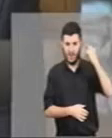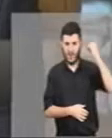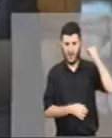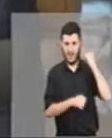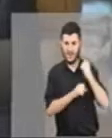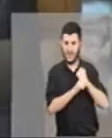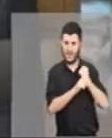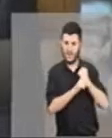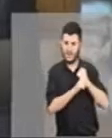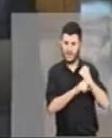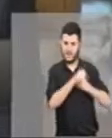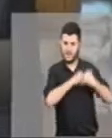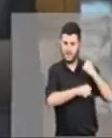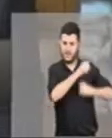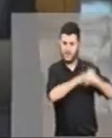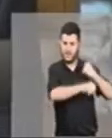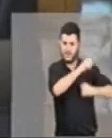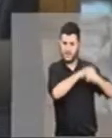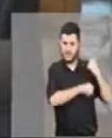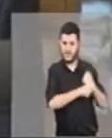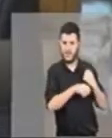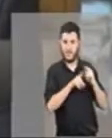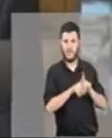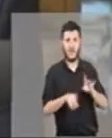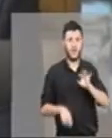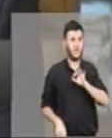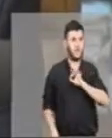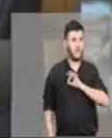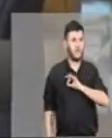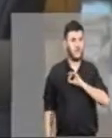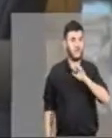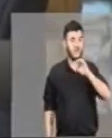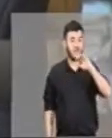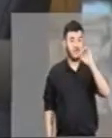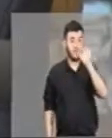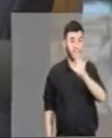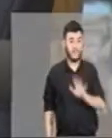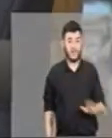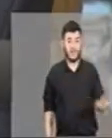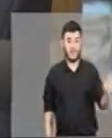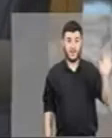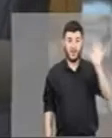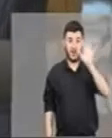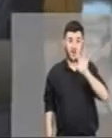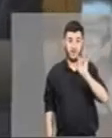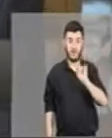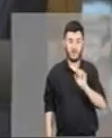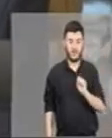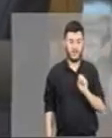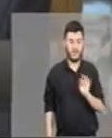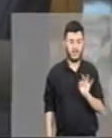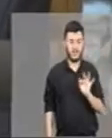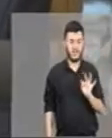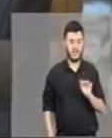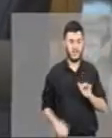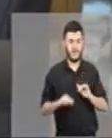atrás, a Polícia Federal ingressou neste espaço